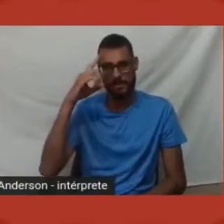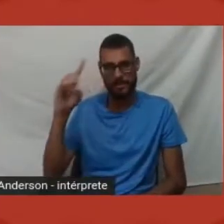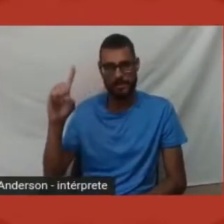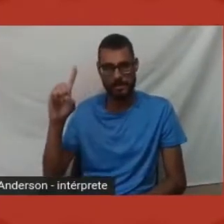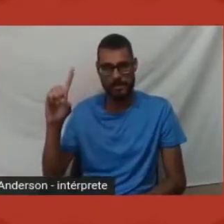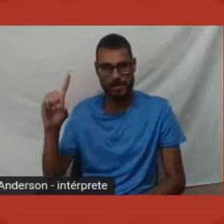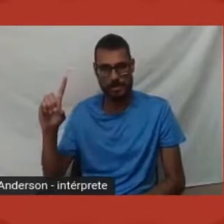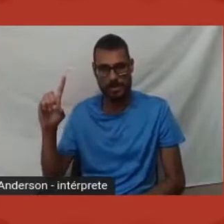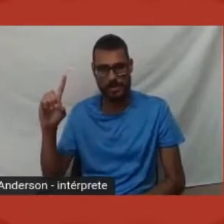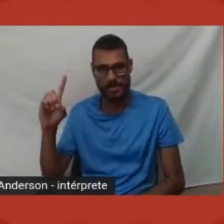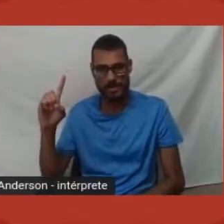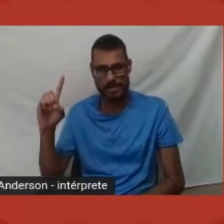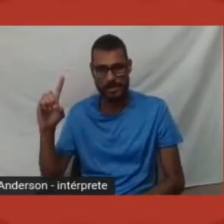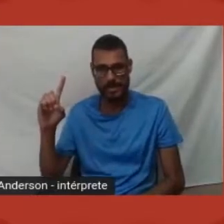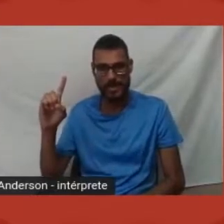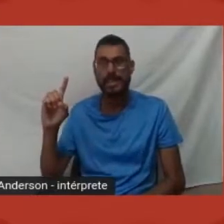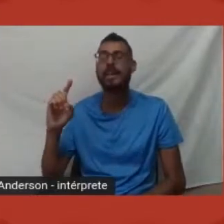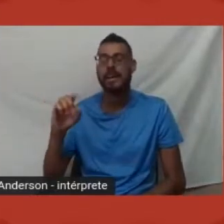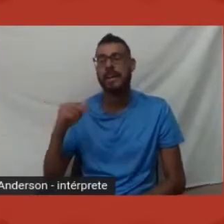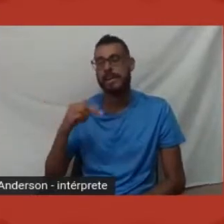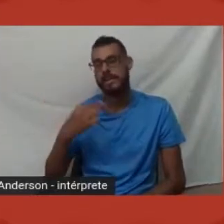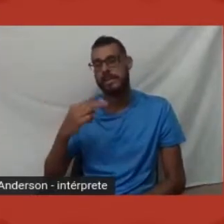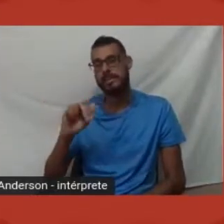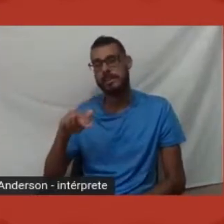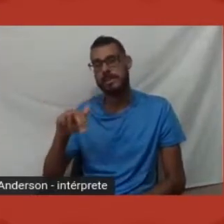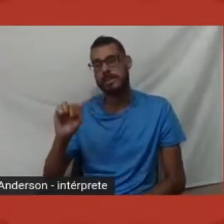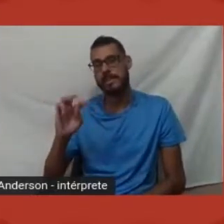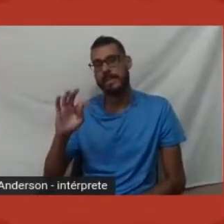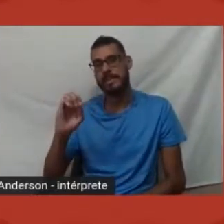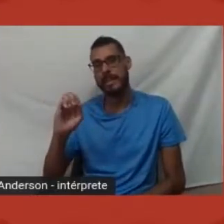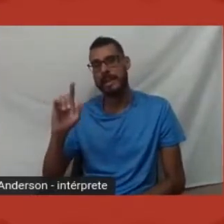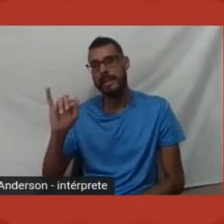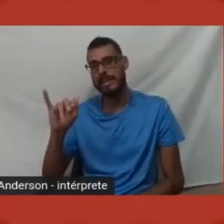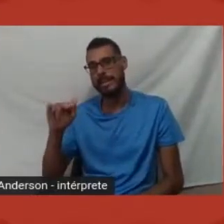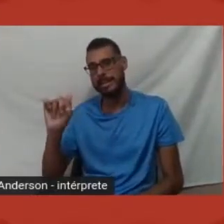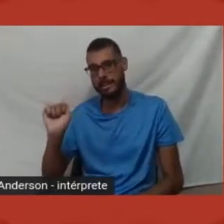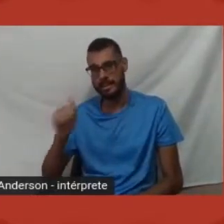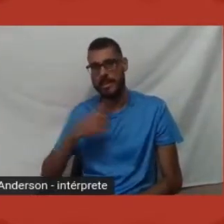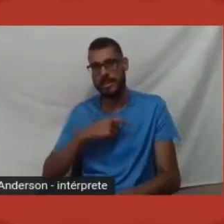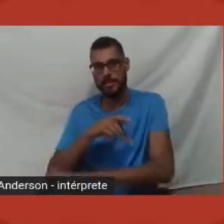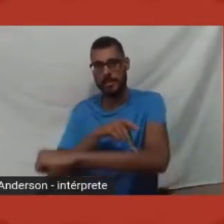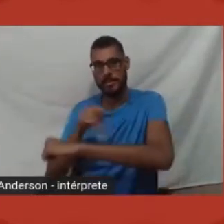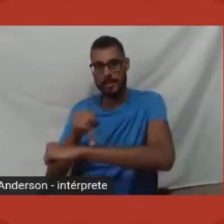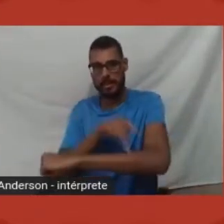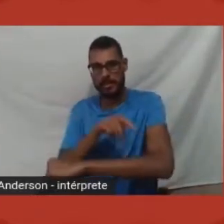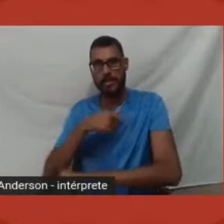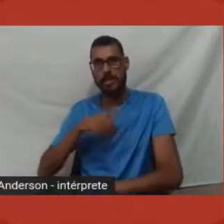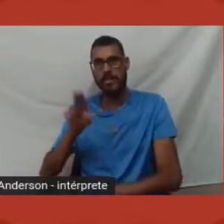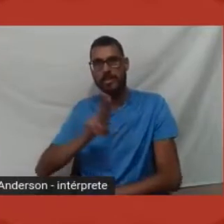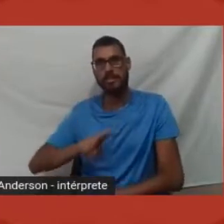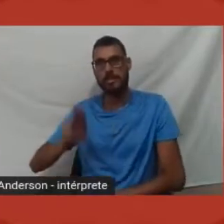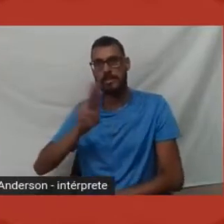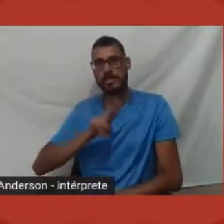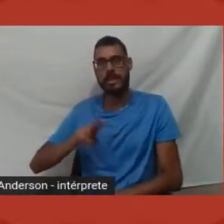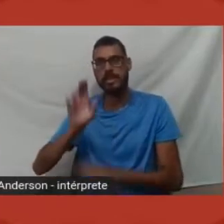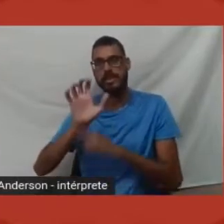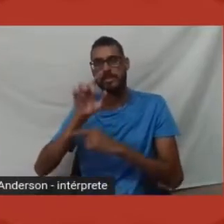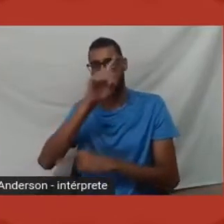Bom dia. Eu sou a Nataliana, eu sou pedagoga, eu sou da Universidade do Estado do Amazonas.